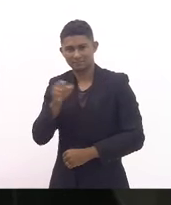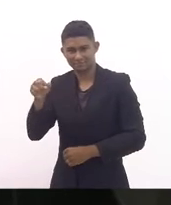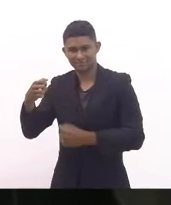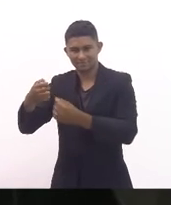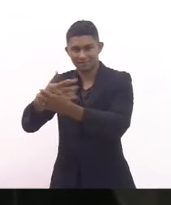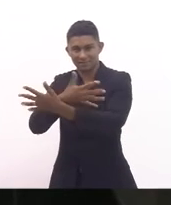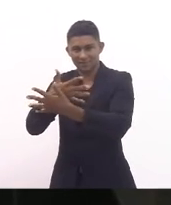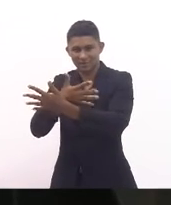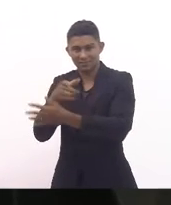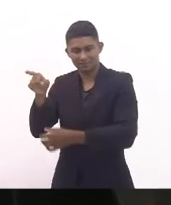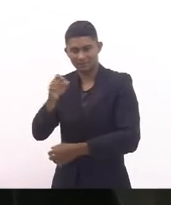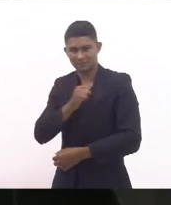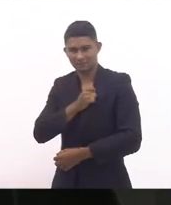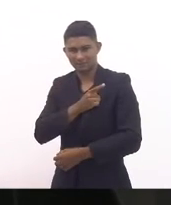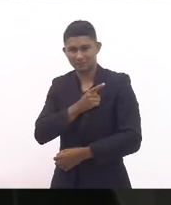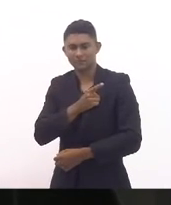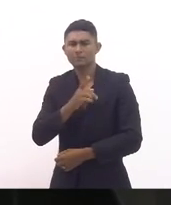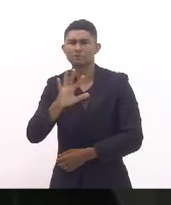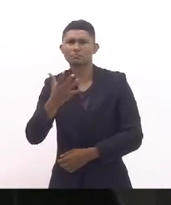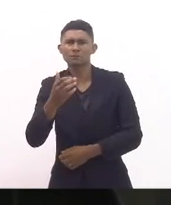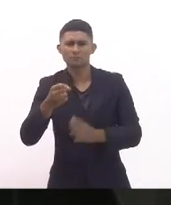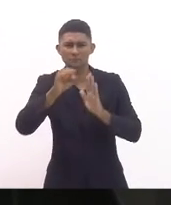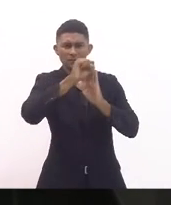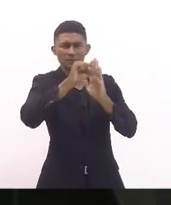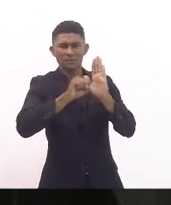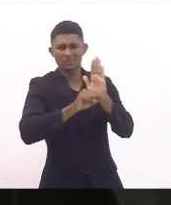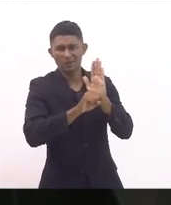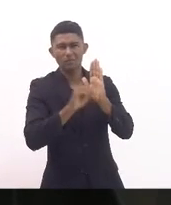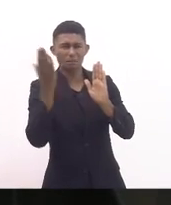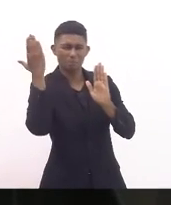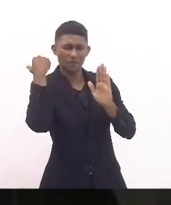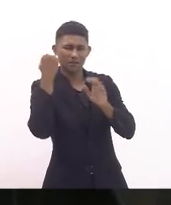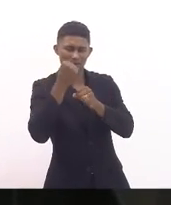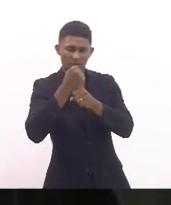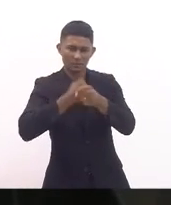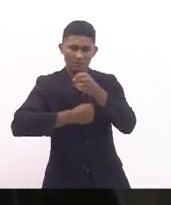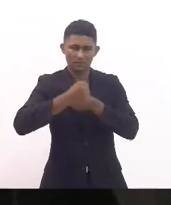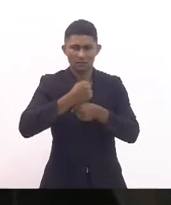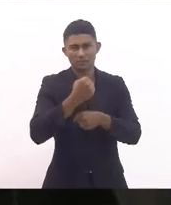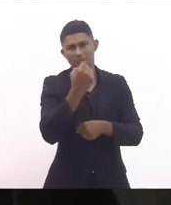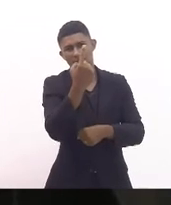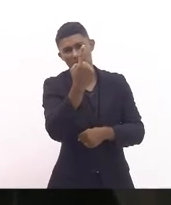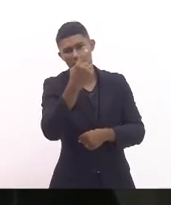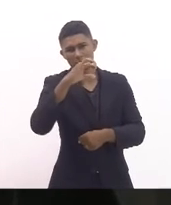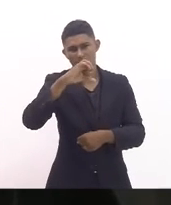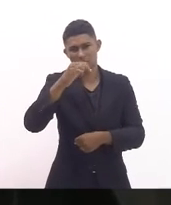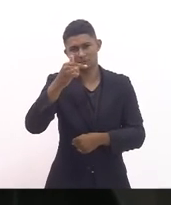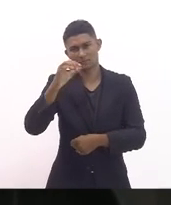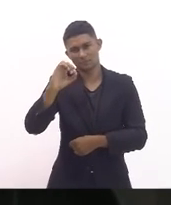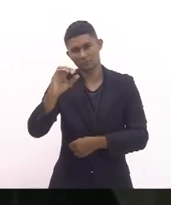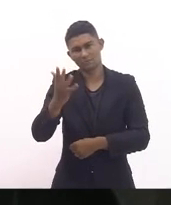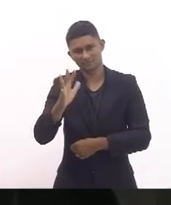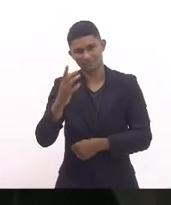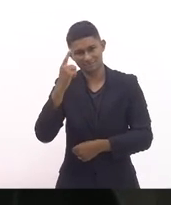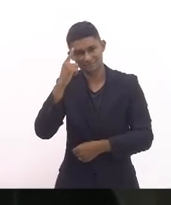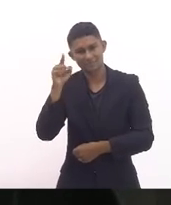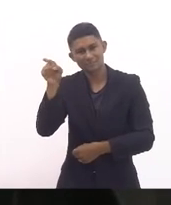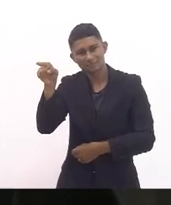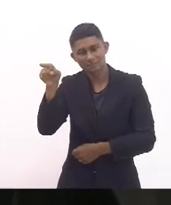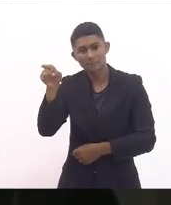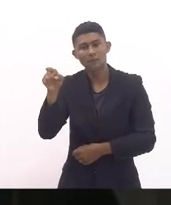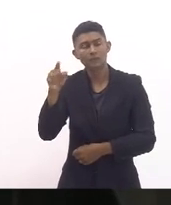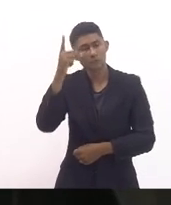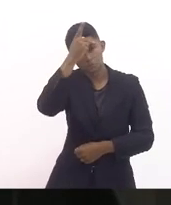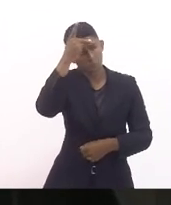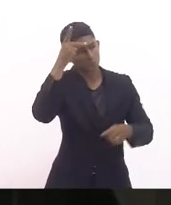até a meados do século passado até os anos 60 70 no máximo do século passado era